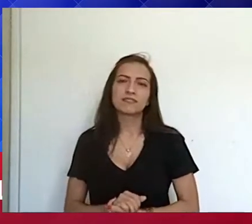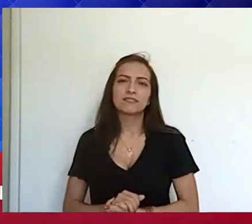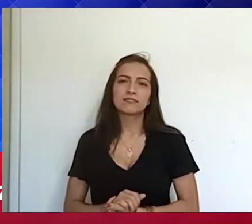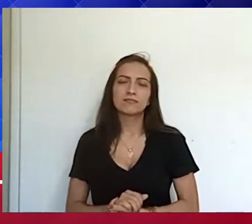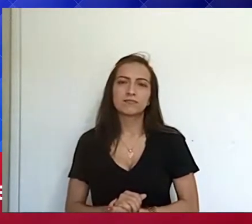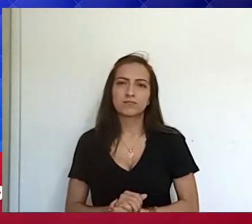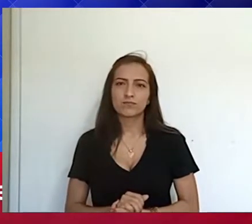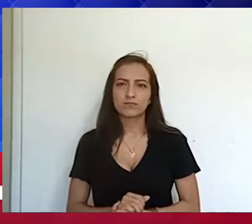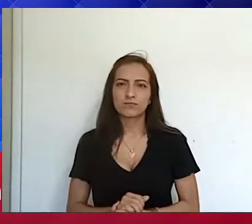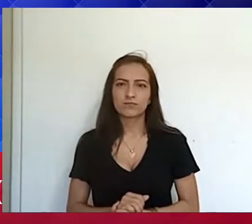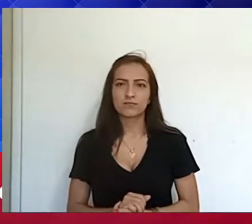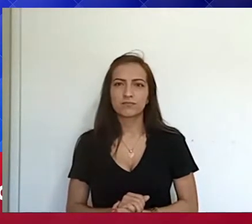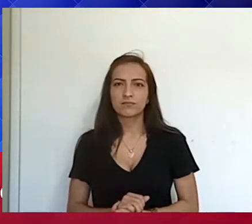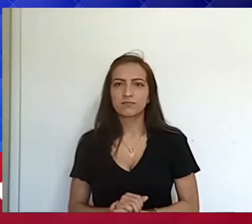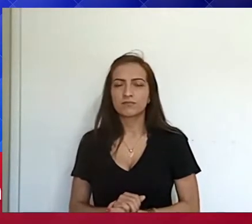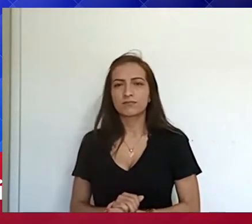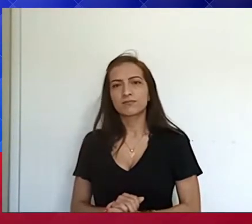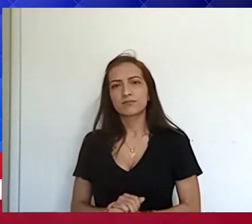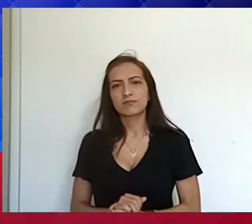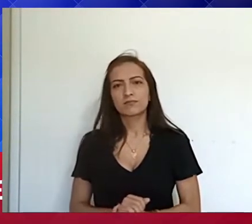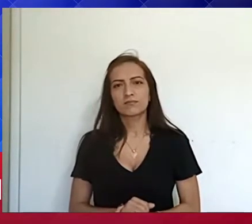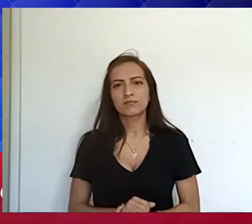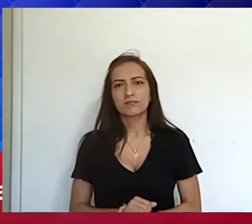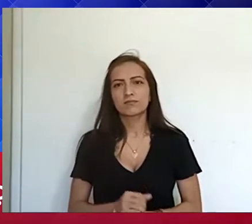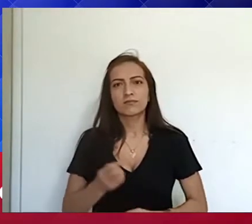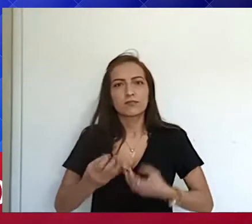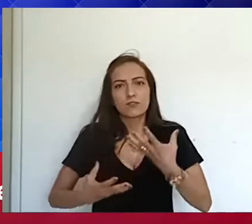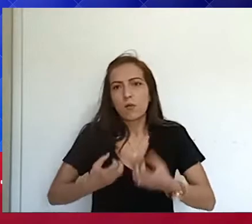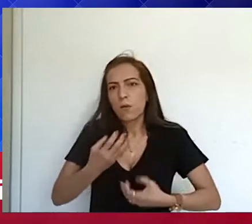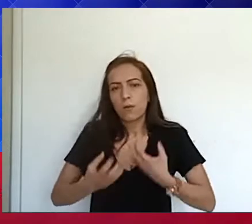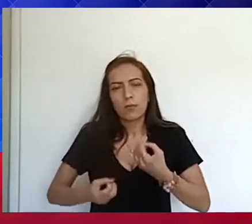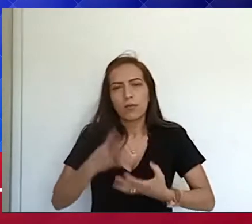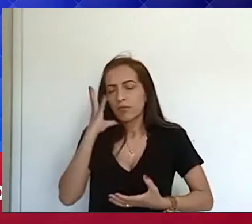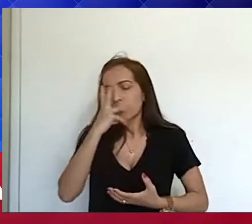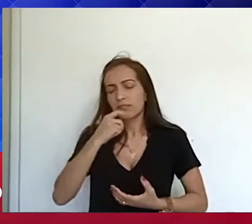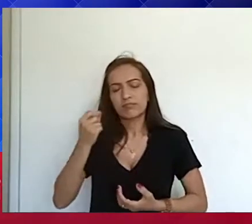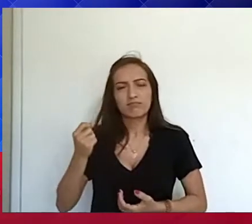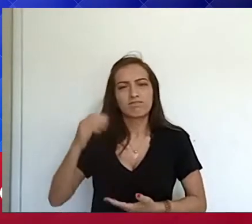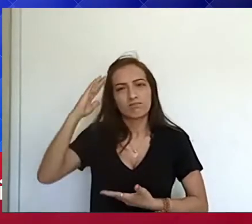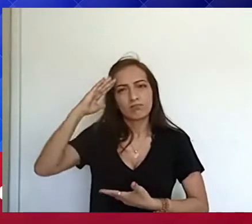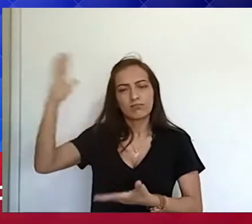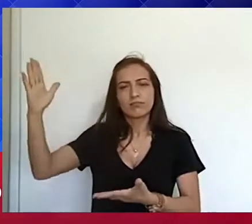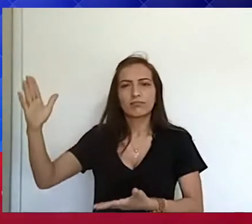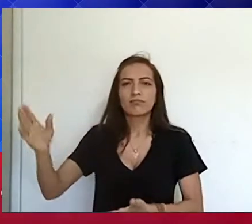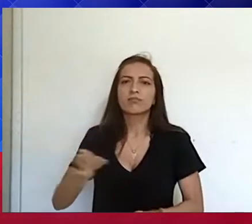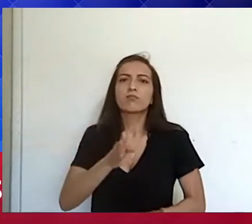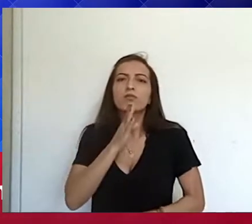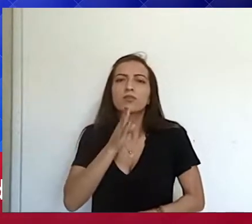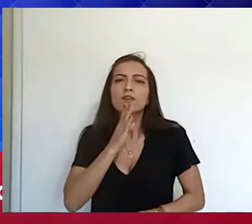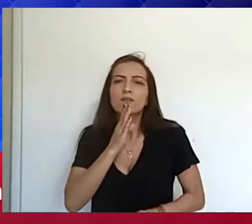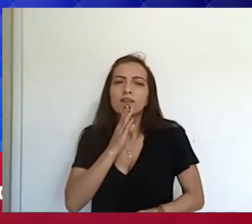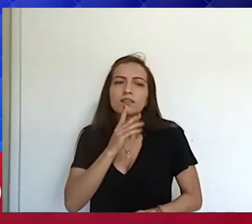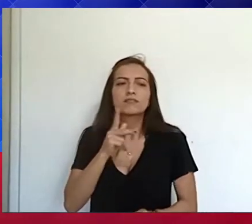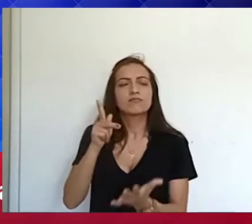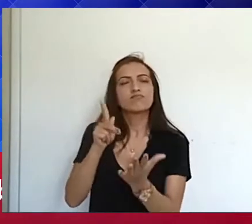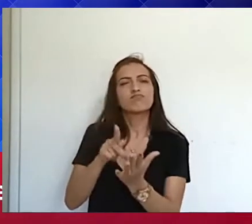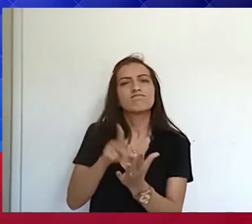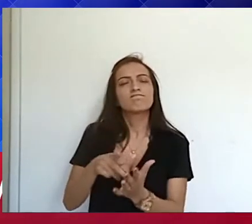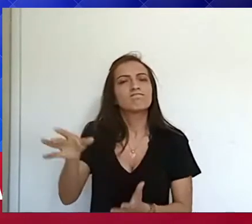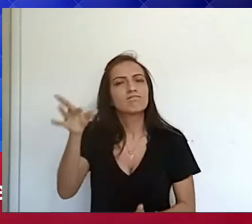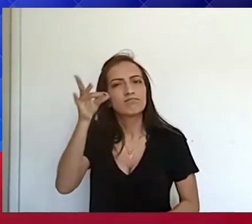Sérgio, pelo poema. Certamente em breve nós vamos poder nos conhecer presencialmente, abraçar, retomar esse